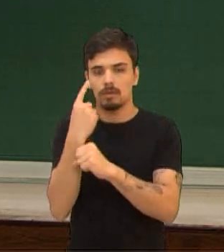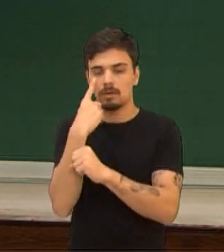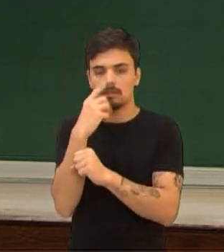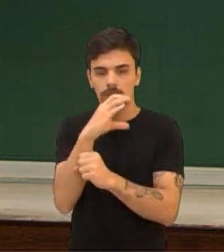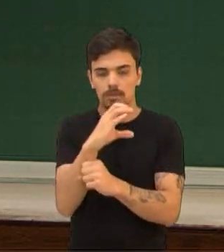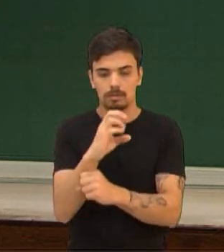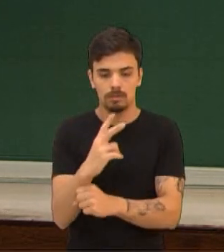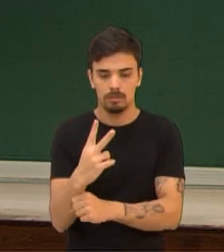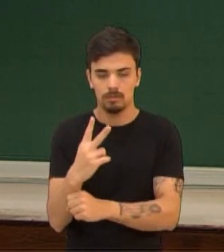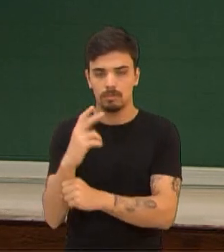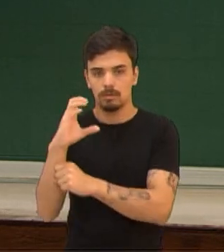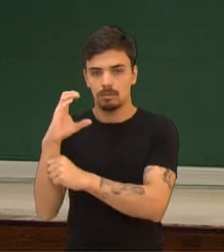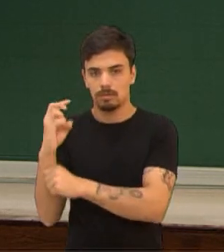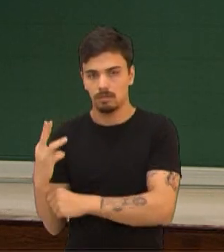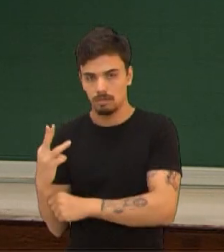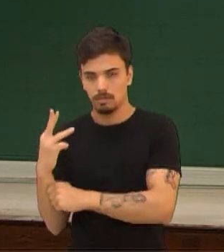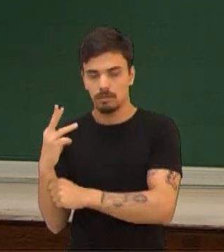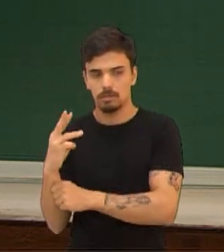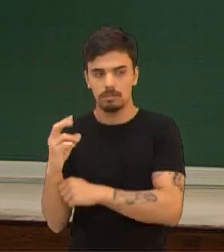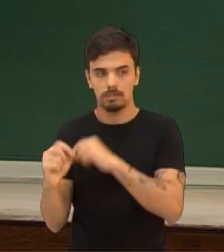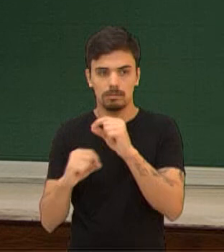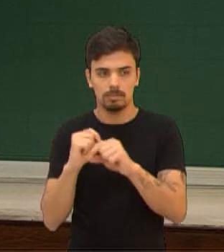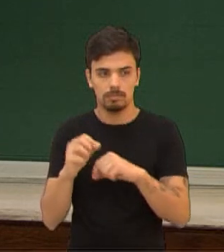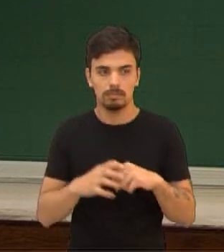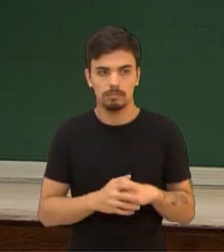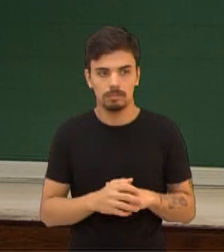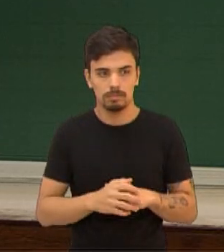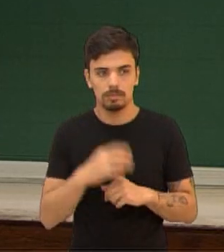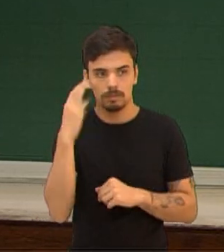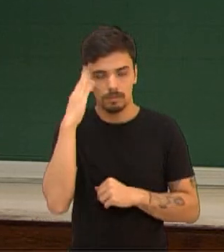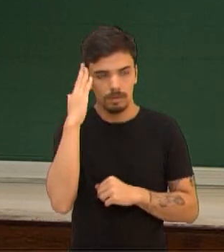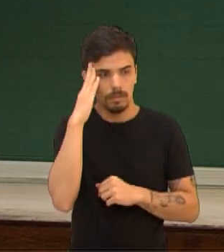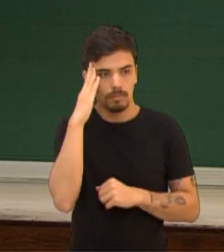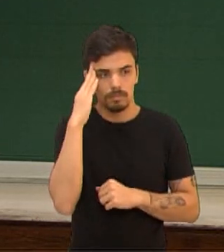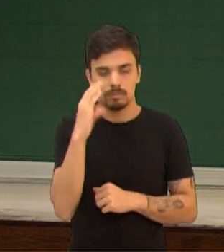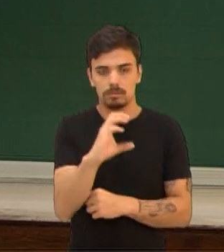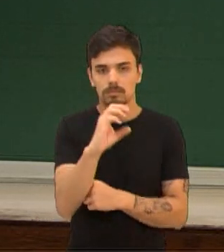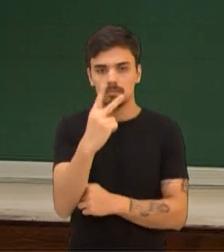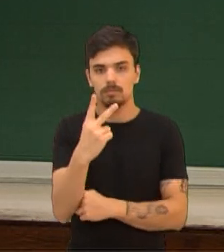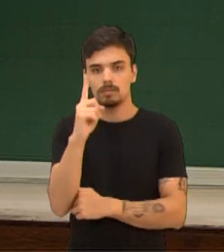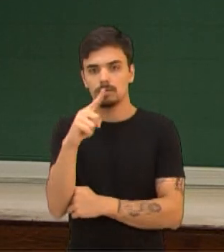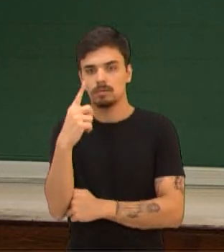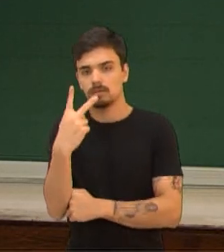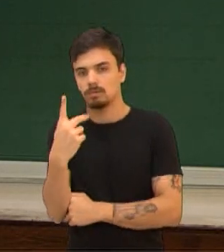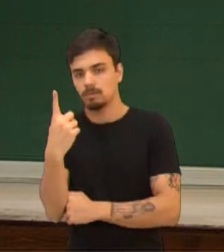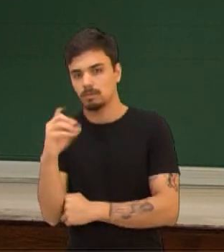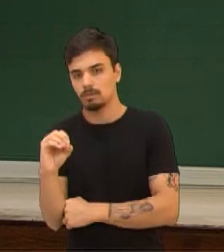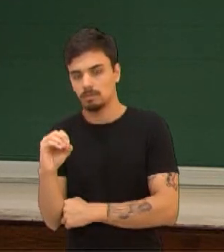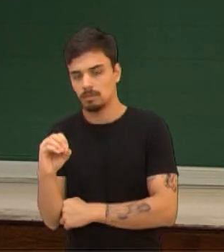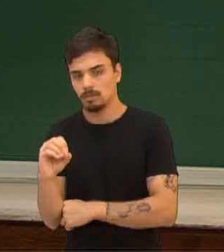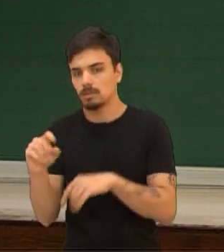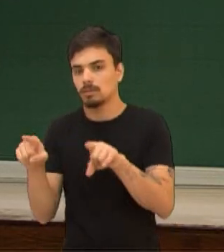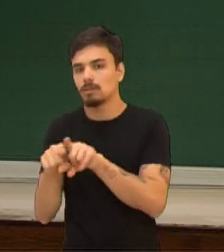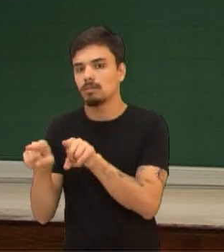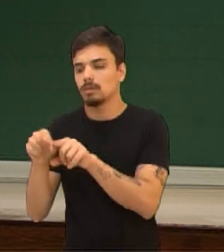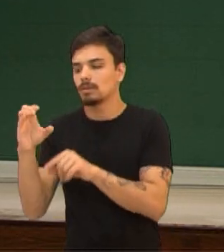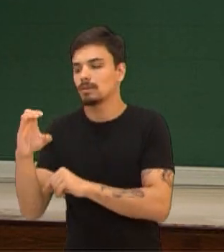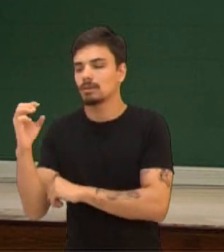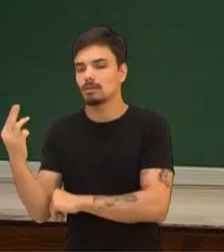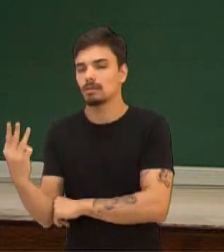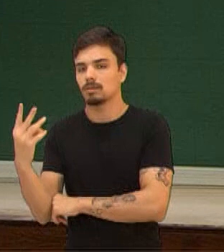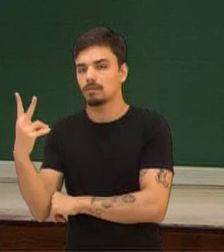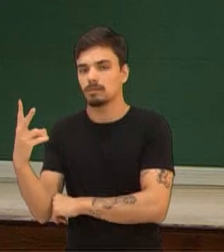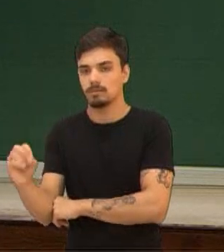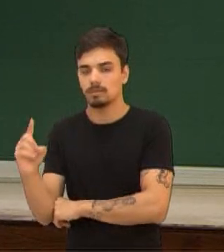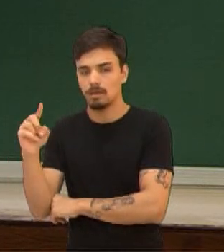C3, nós sabemos que o C2 vale 10 e o C3 vale 20. Somando os dois,